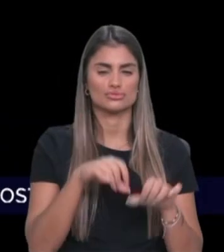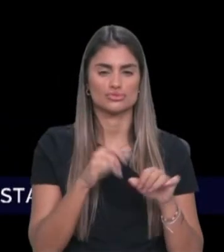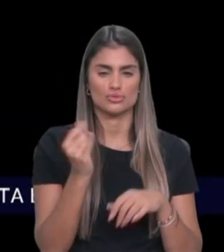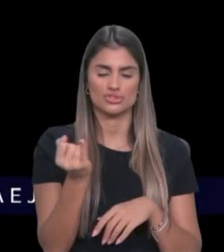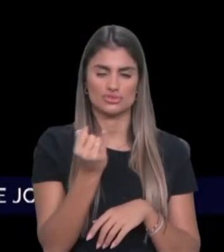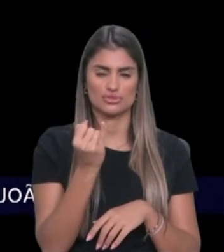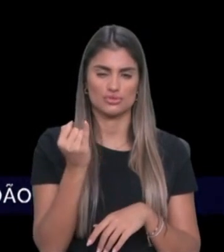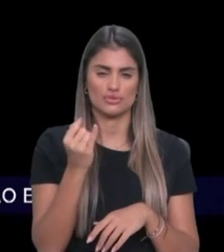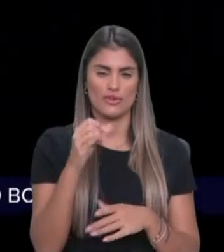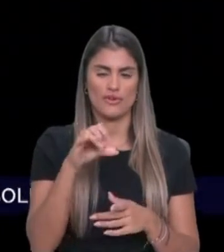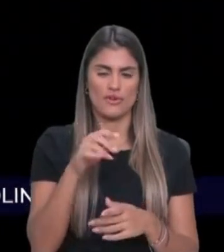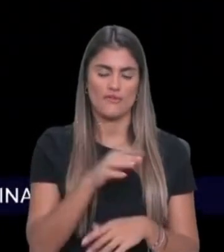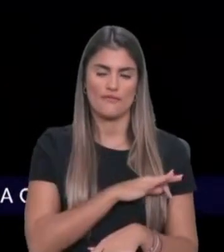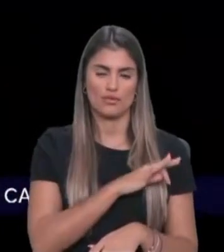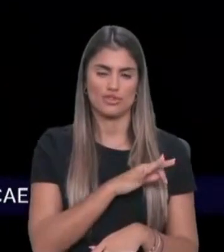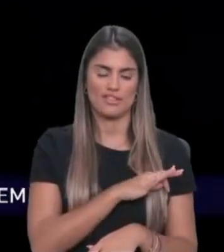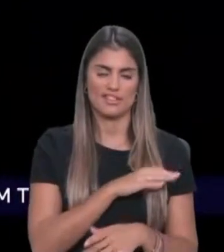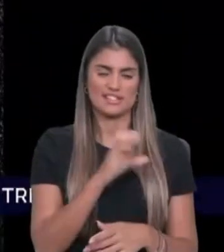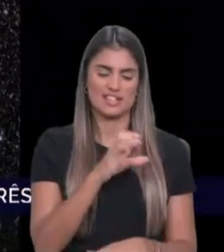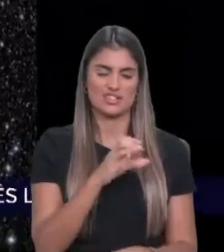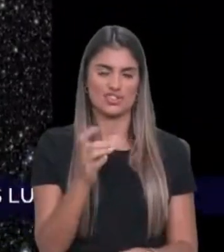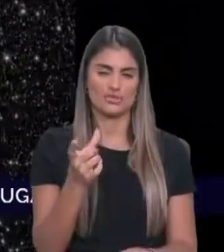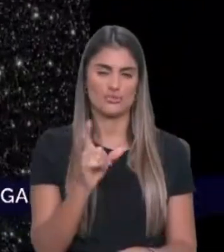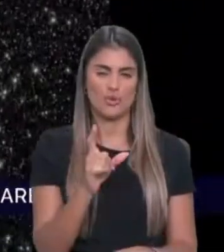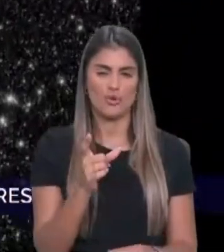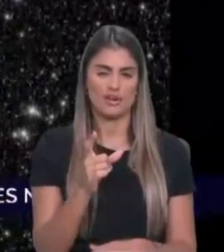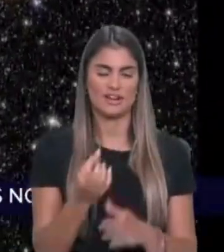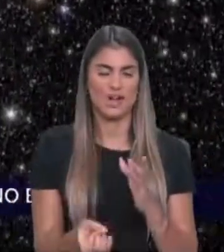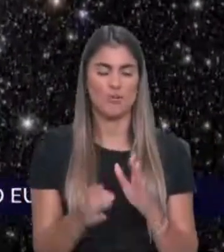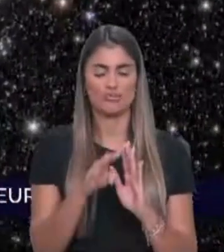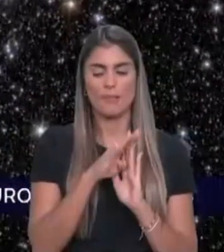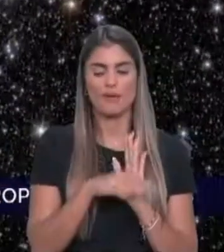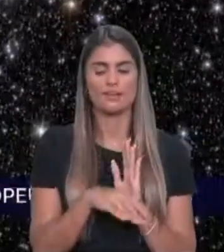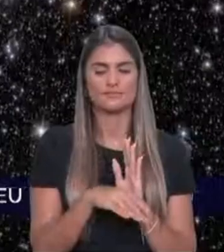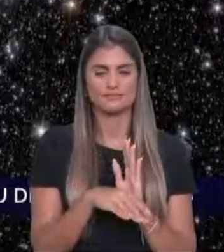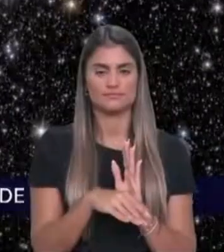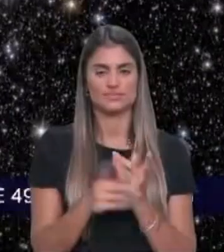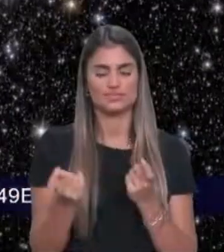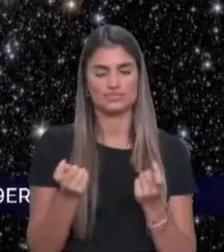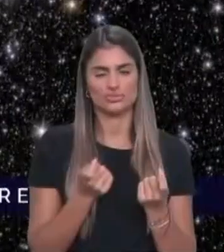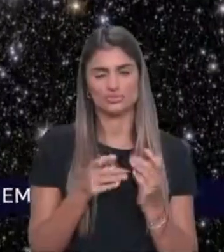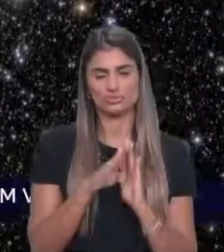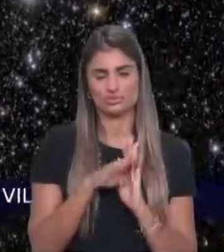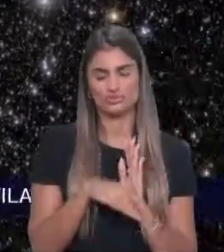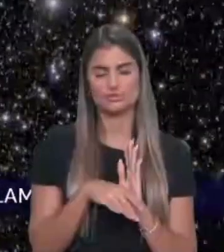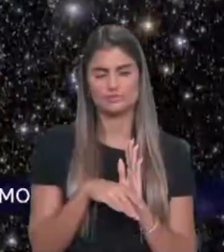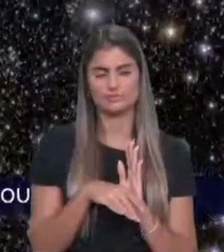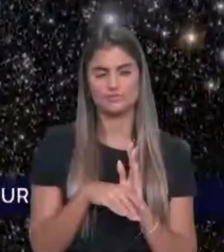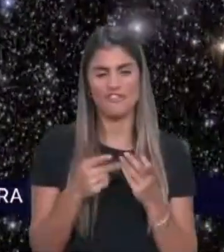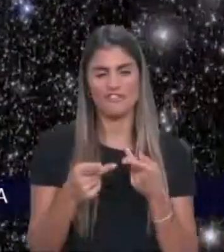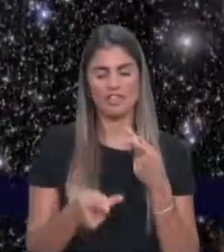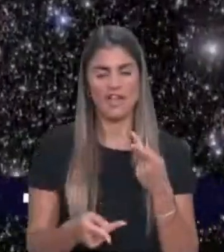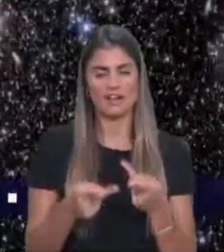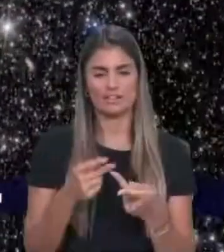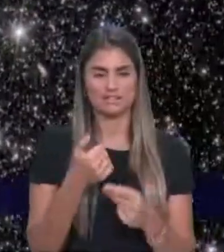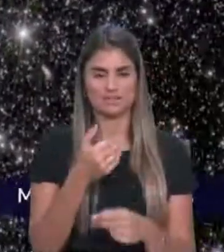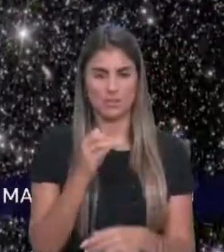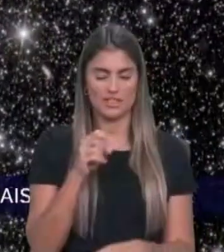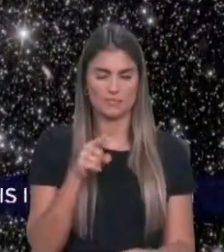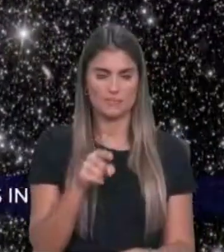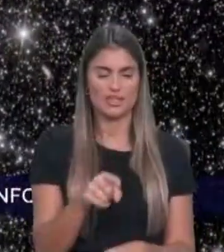Espaço e a Faculdade de Ciências da Universidade de Lisboa produziram um software que gera o cronograma que vai analisar cerca de 50